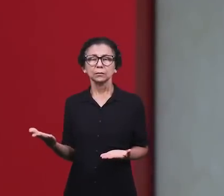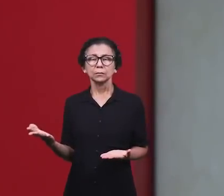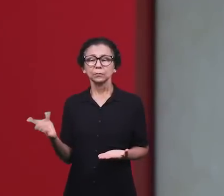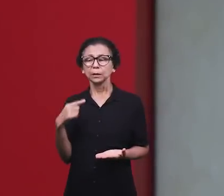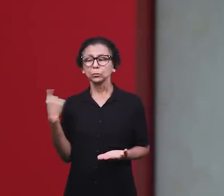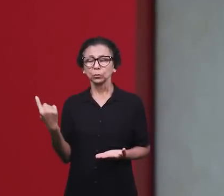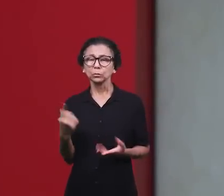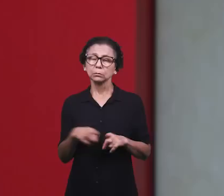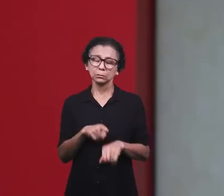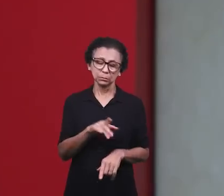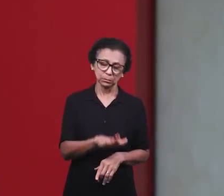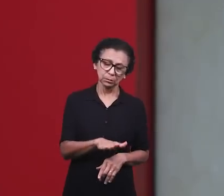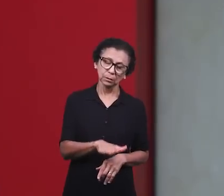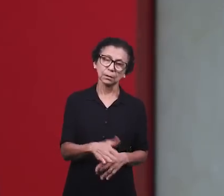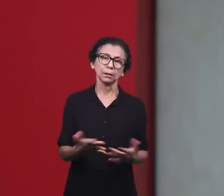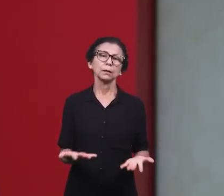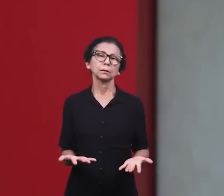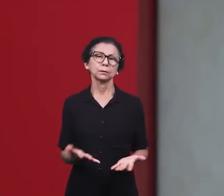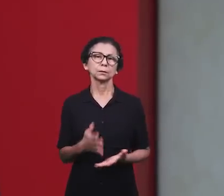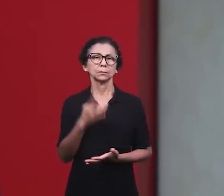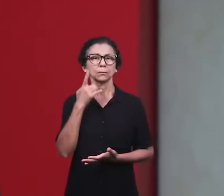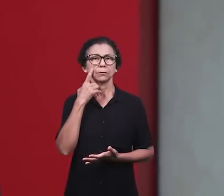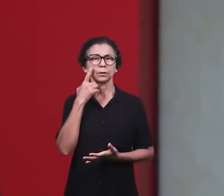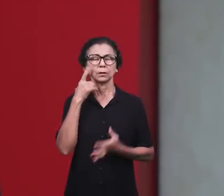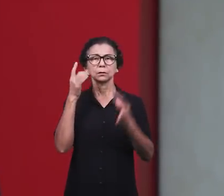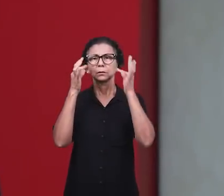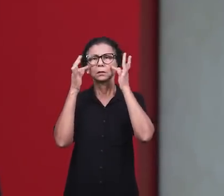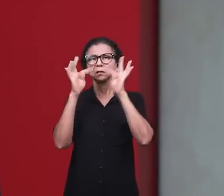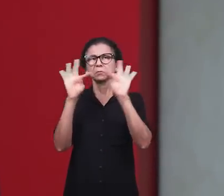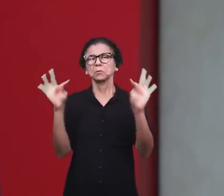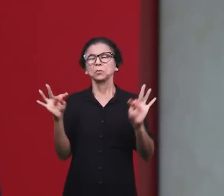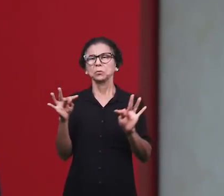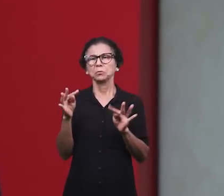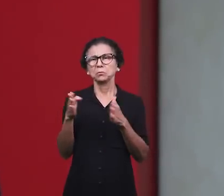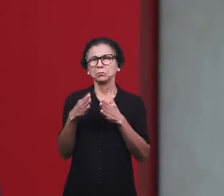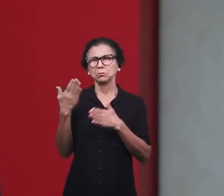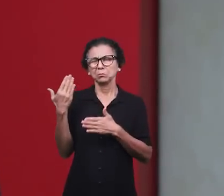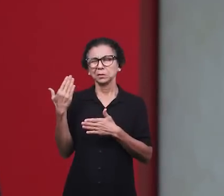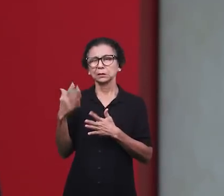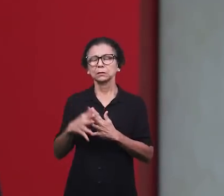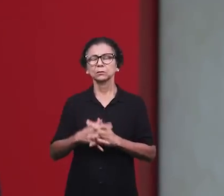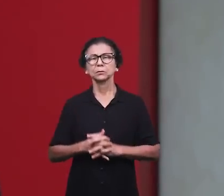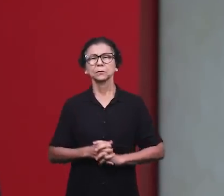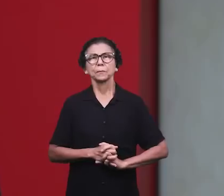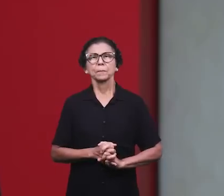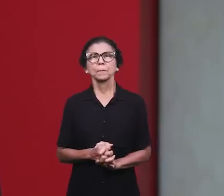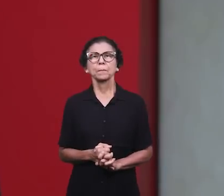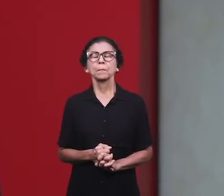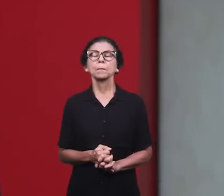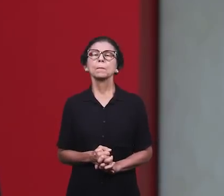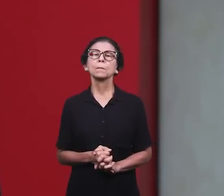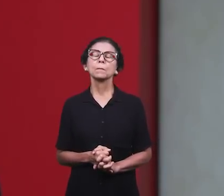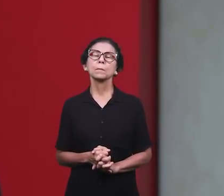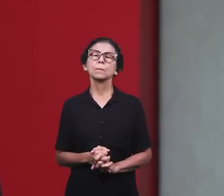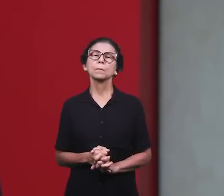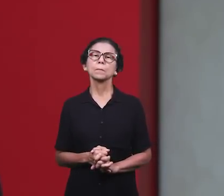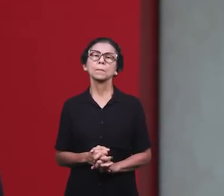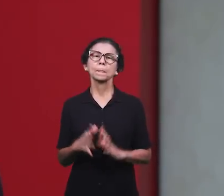Nós ouvimos recentemente um testemunho, há poucos dias, de uma igreja aqui perto de onde